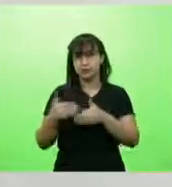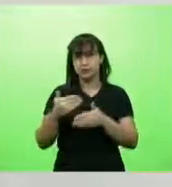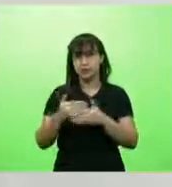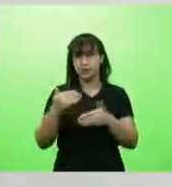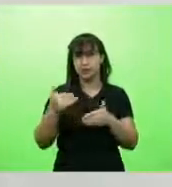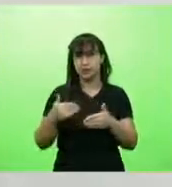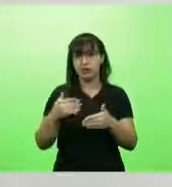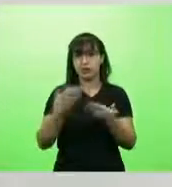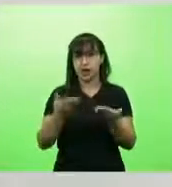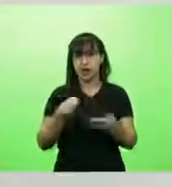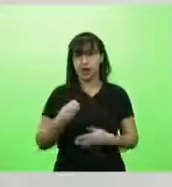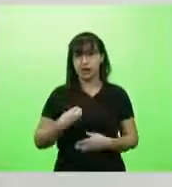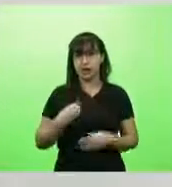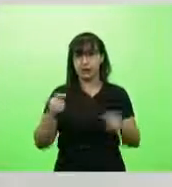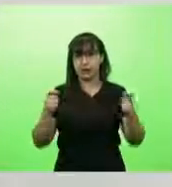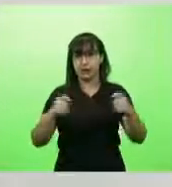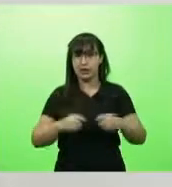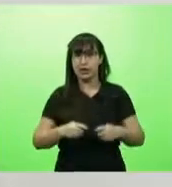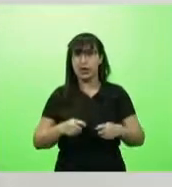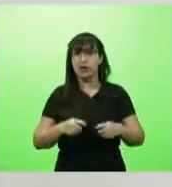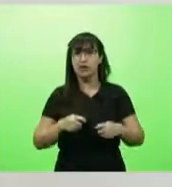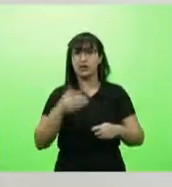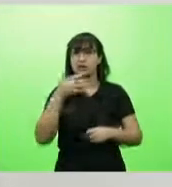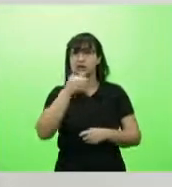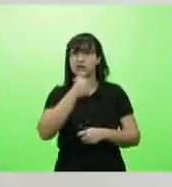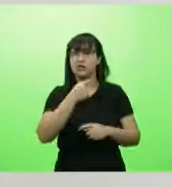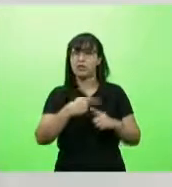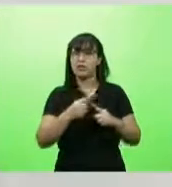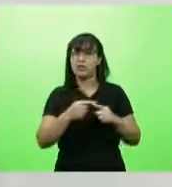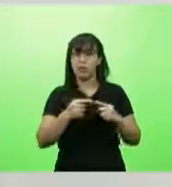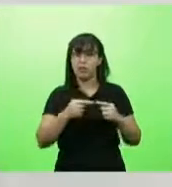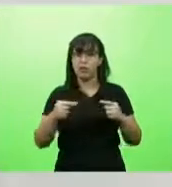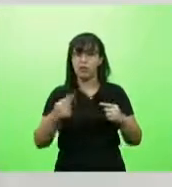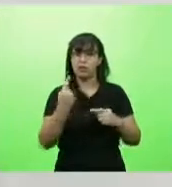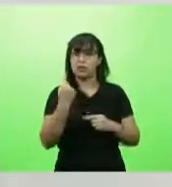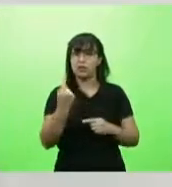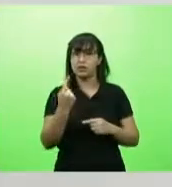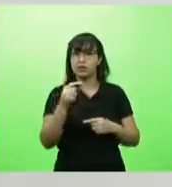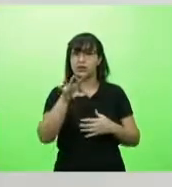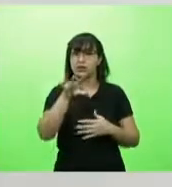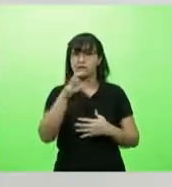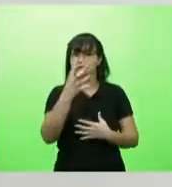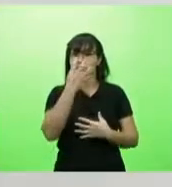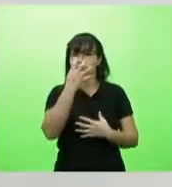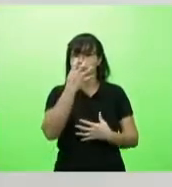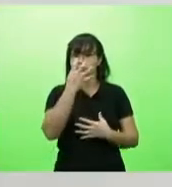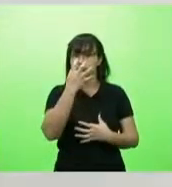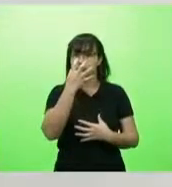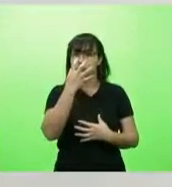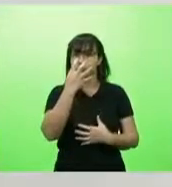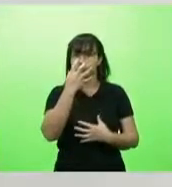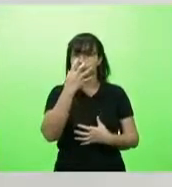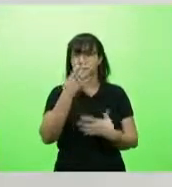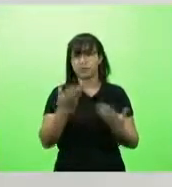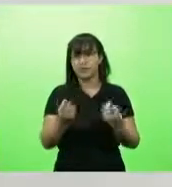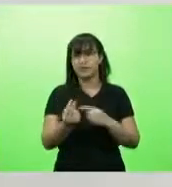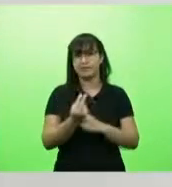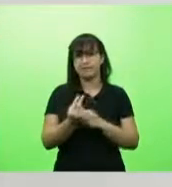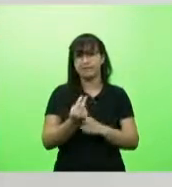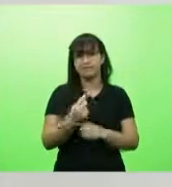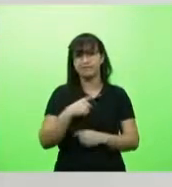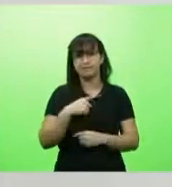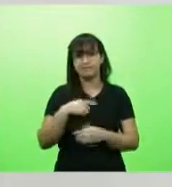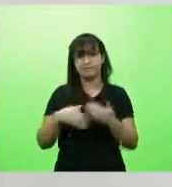conseguiu sobreviver porque ela ficou já quase uma semana no oxigênio por conta desse tratamento. Ou seja,